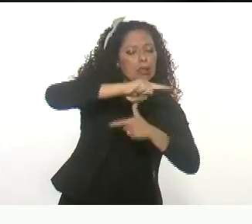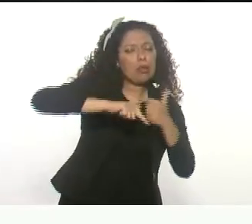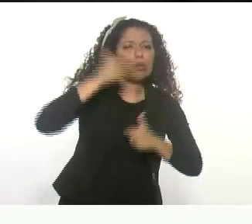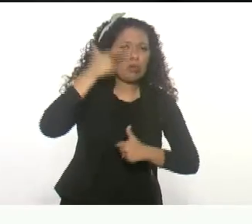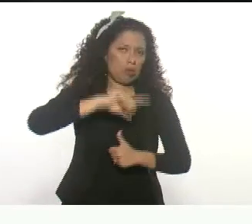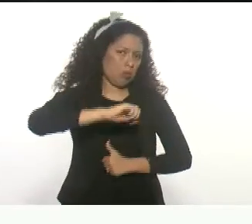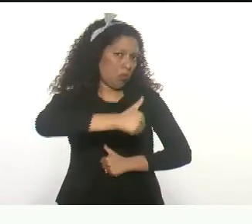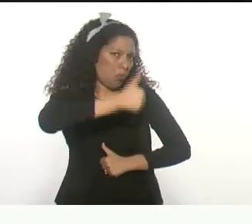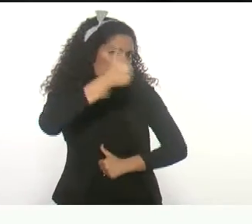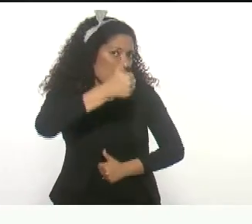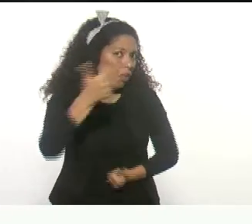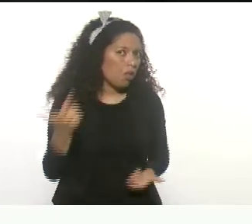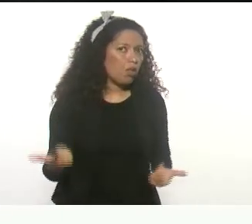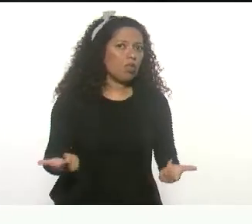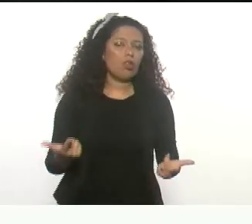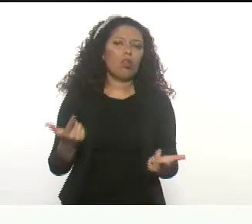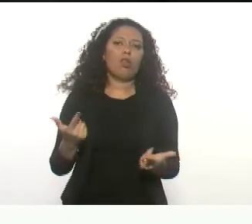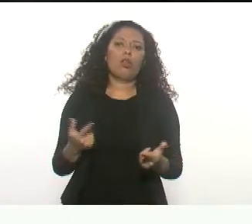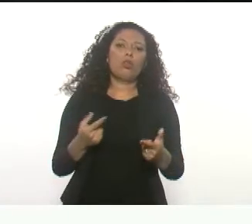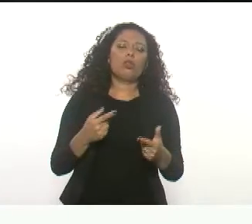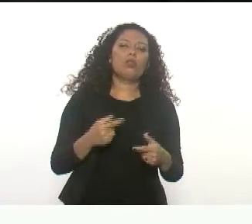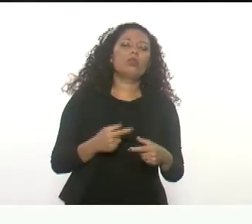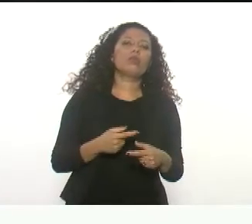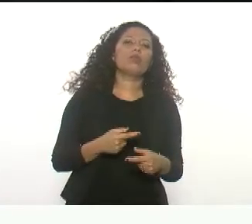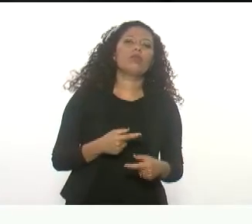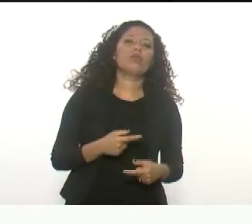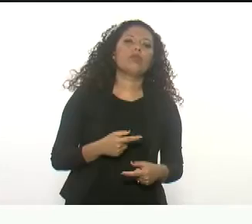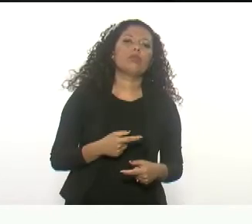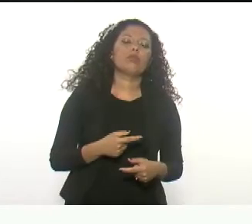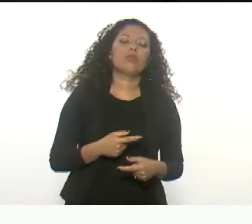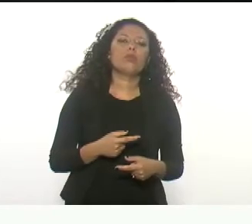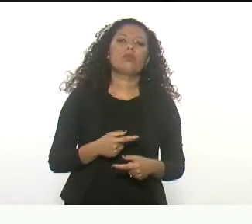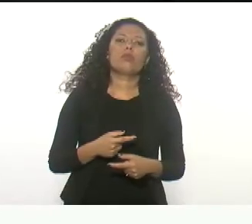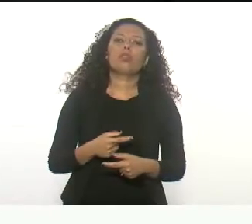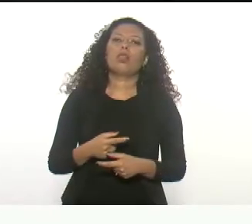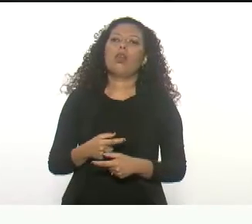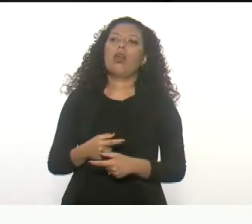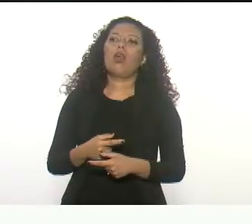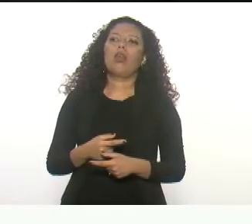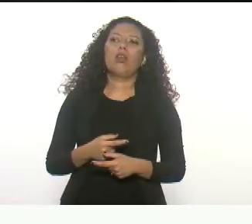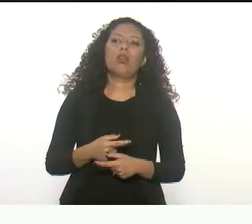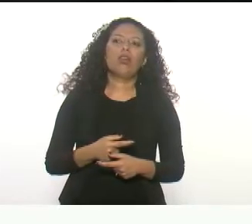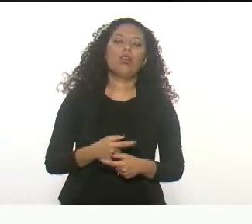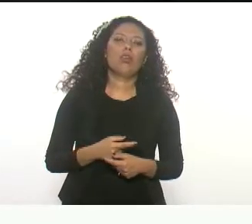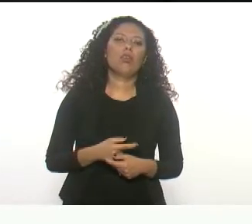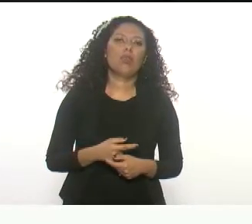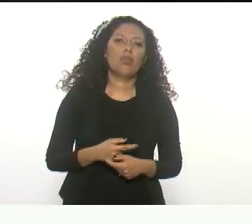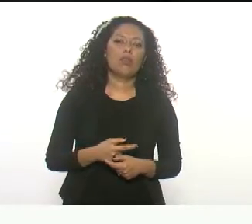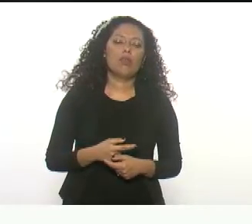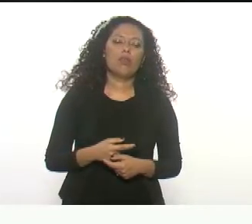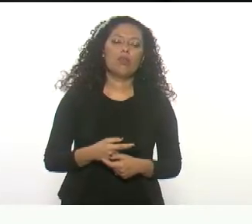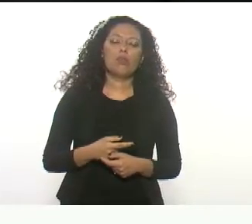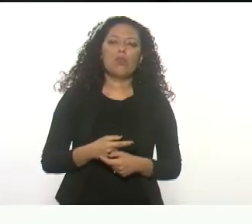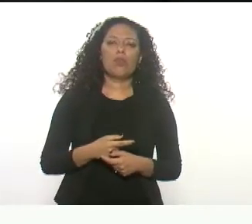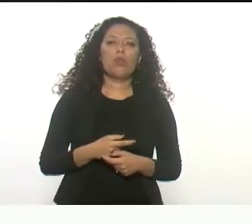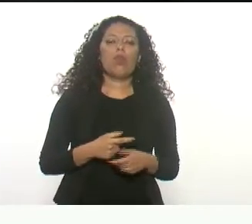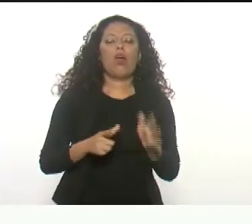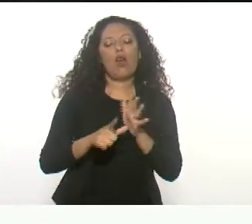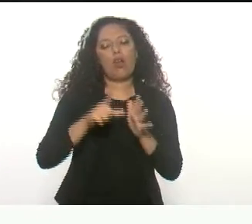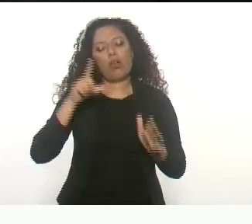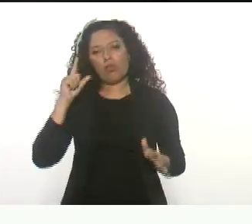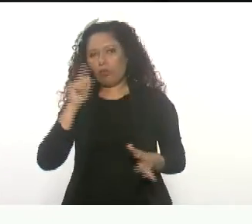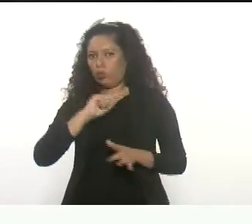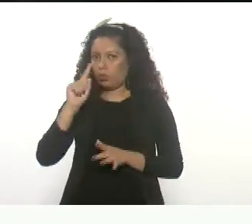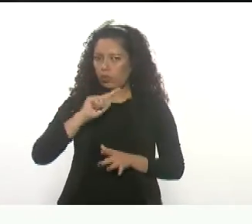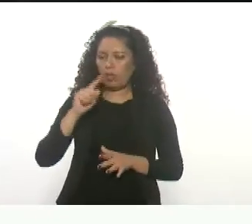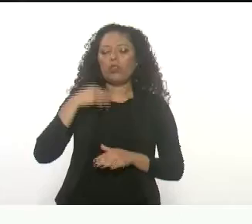cedo, mais cedo não, no momento certo, né? Não antes do... não precoce, mas só uma